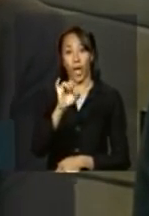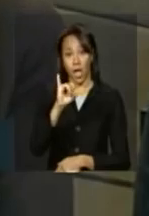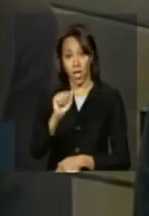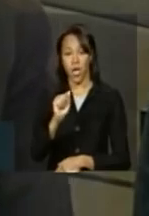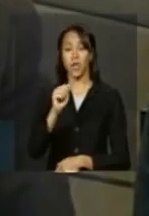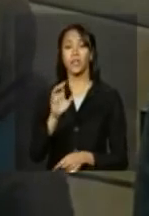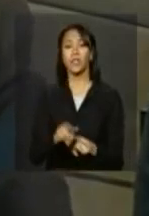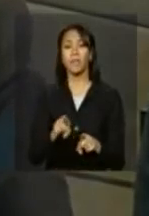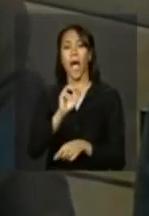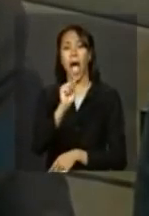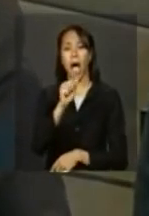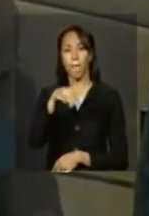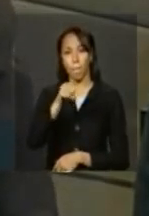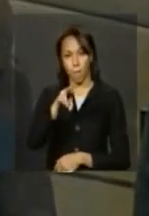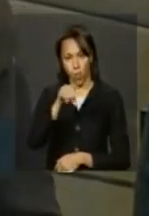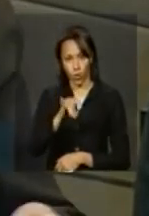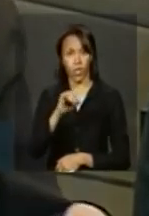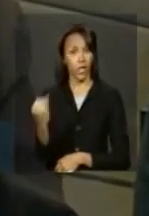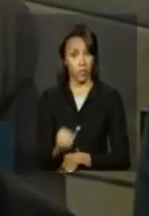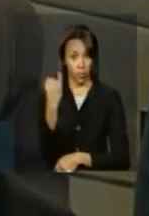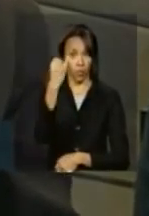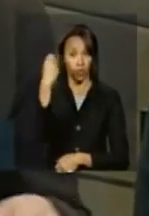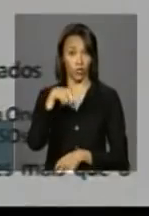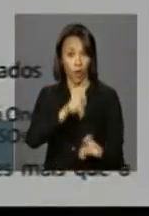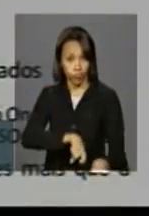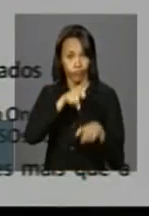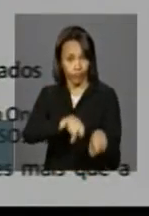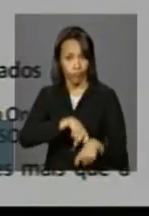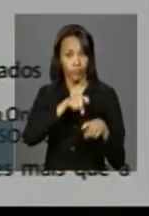fundamentais para a nossa produção agrícola.